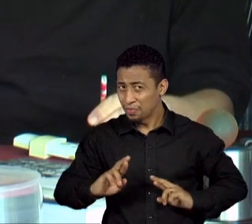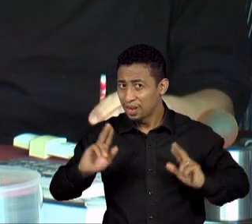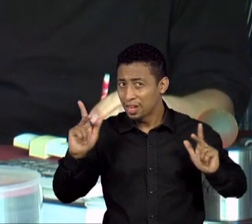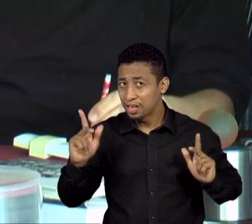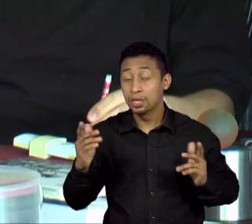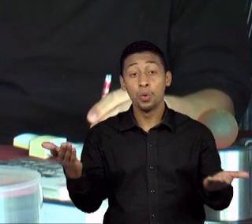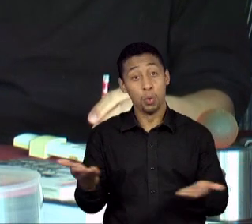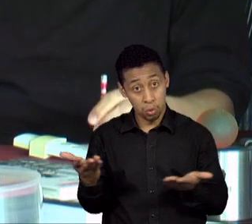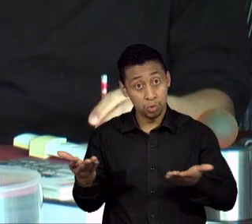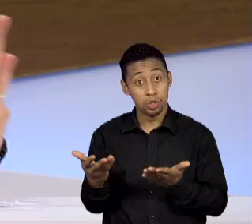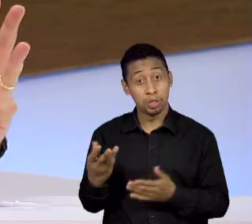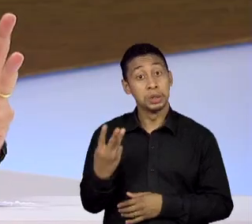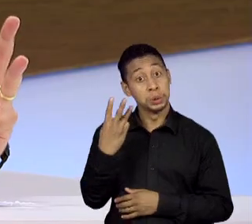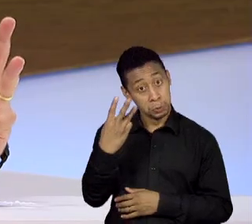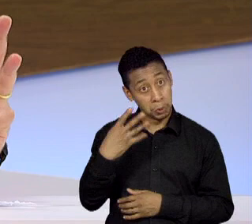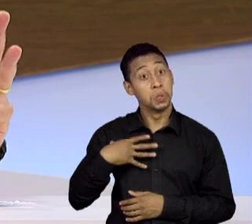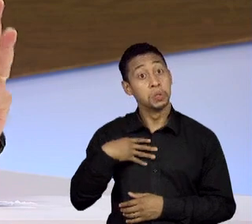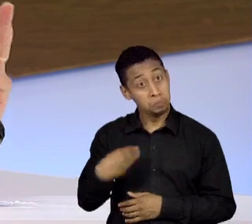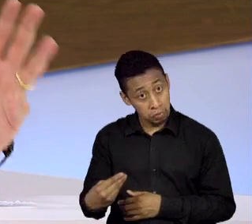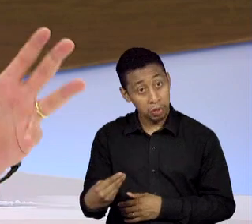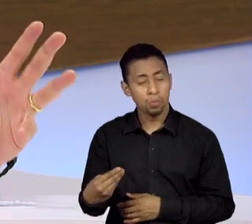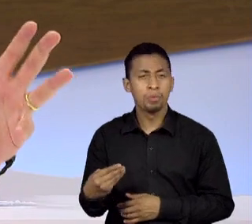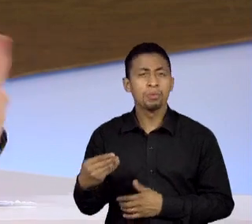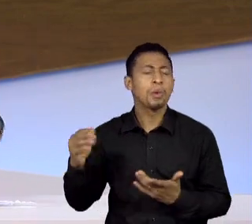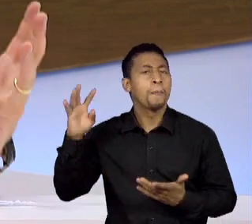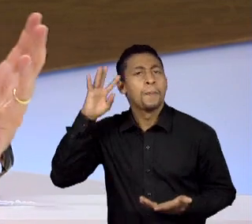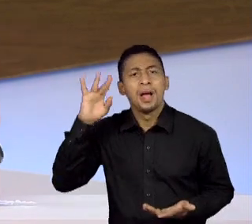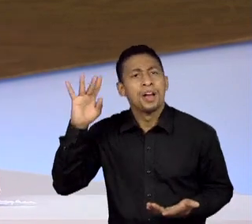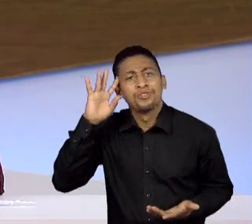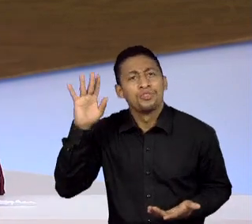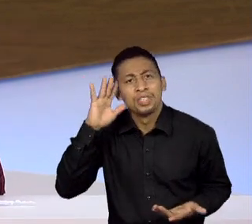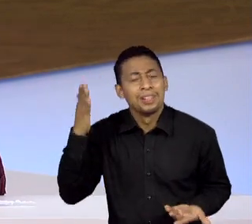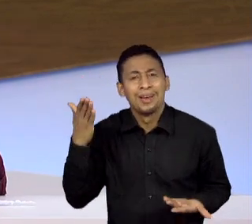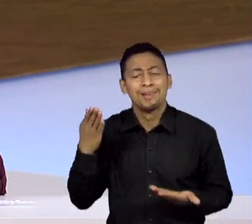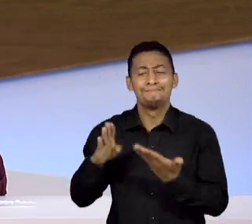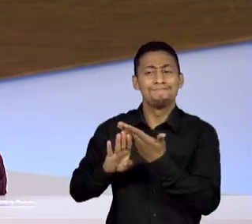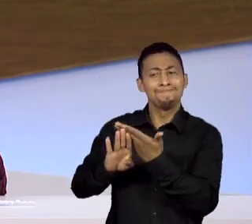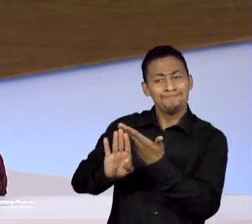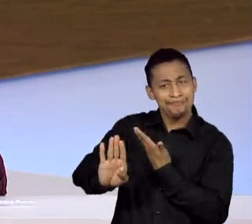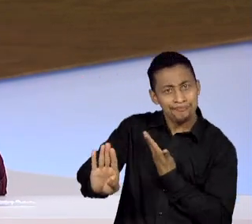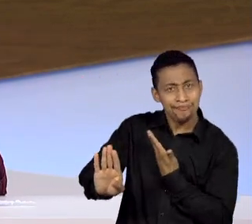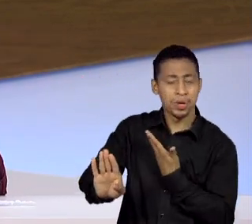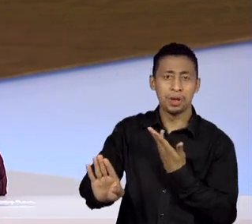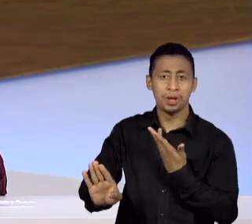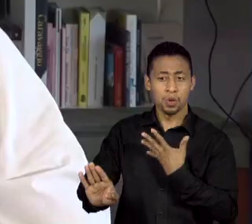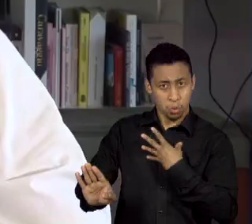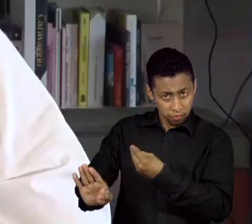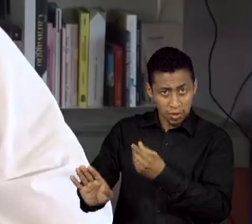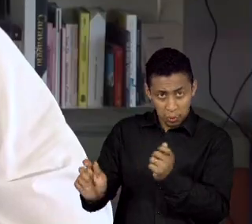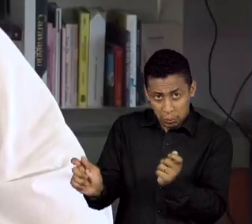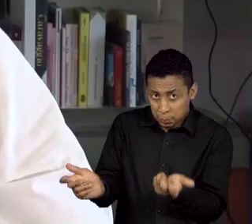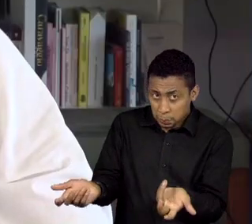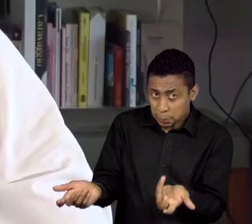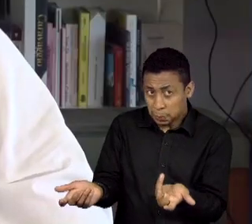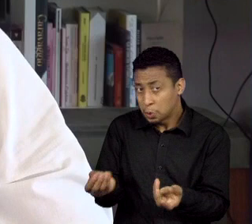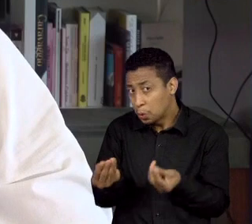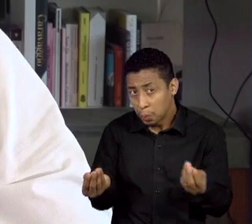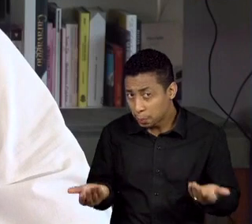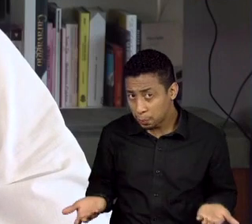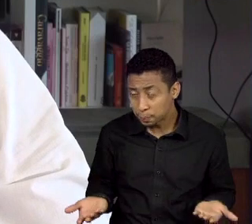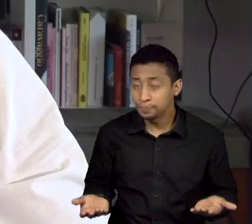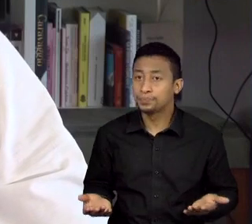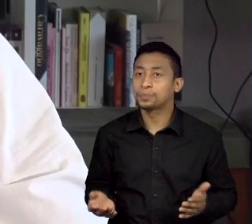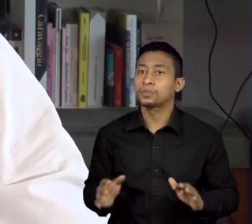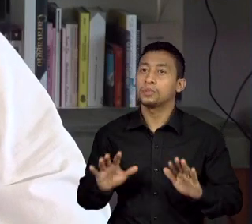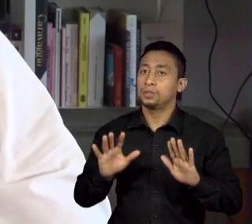filhos, né, se eu não me engano, você consegue imaginar esse distanciamento, essa distância entre você e seus filhos? Não, a distância, na